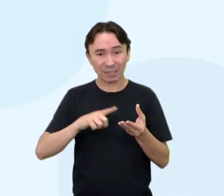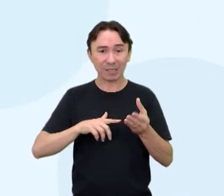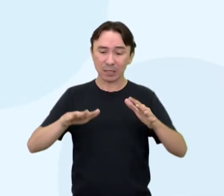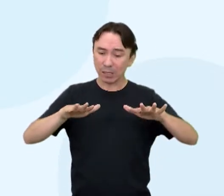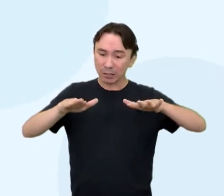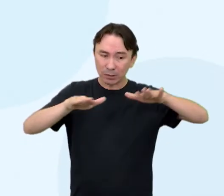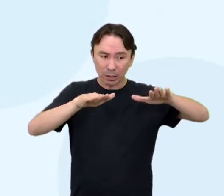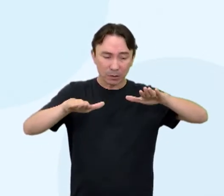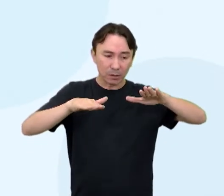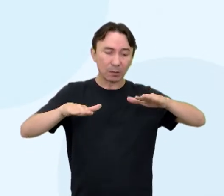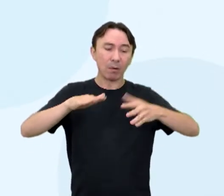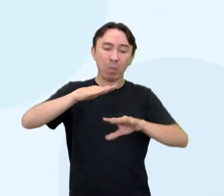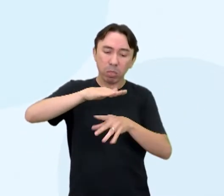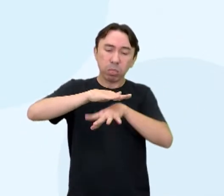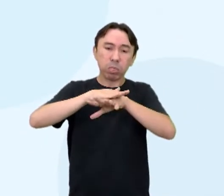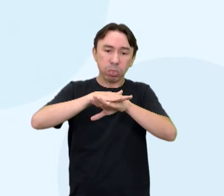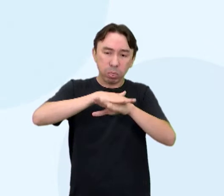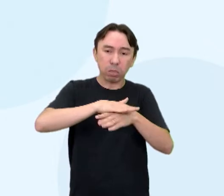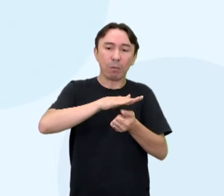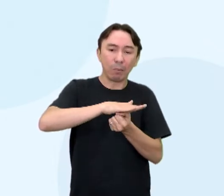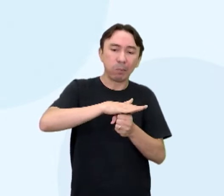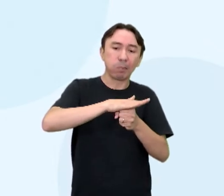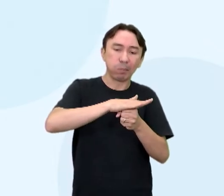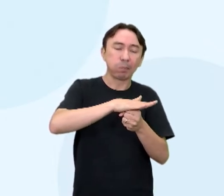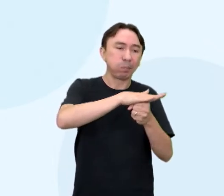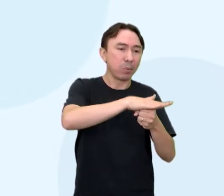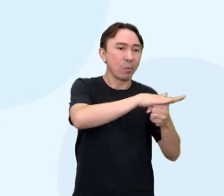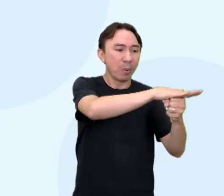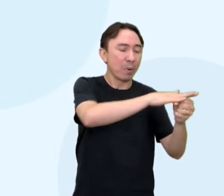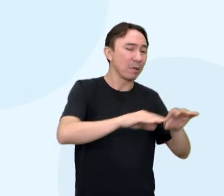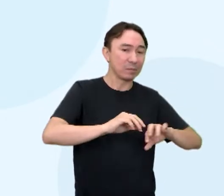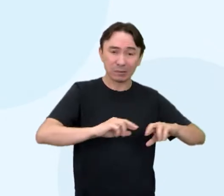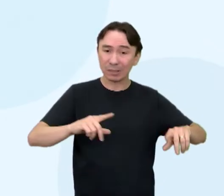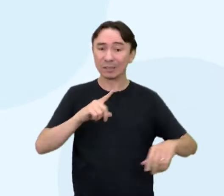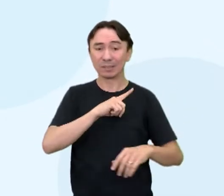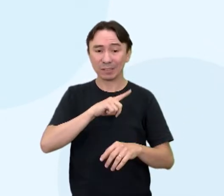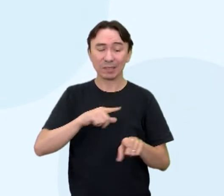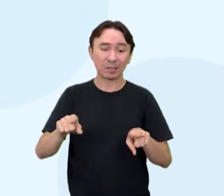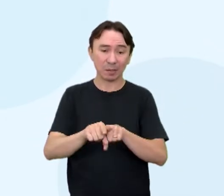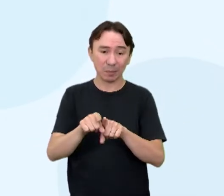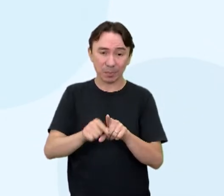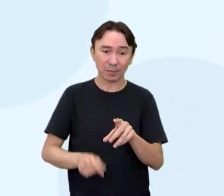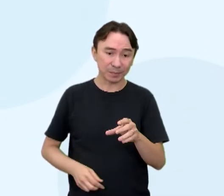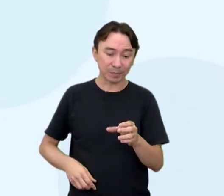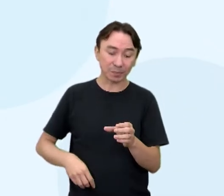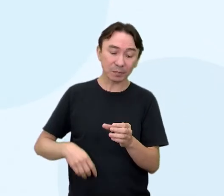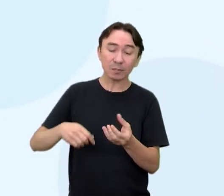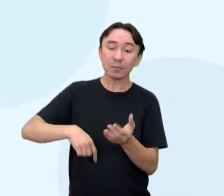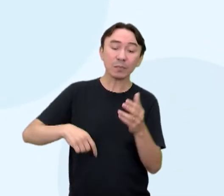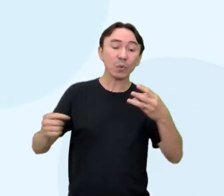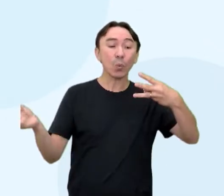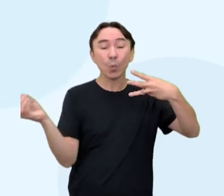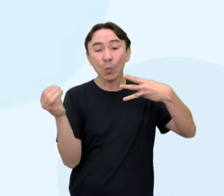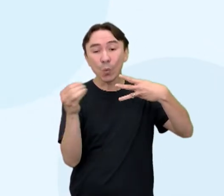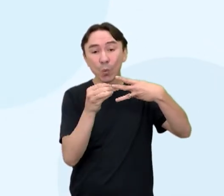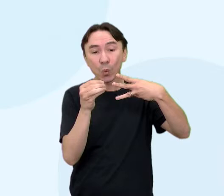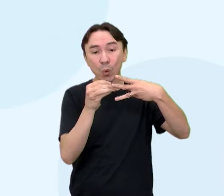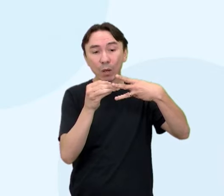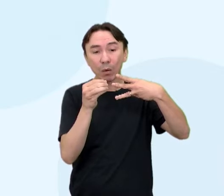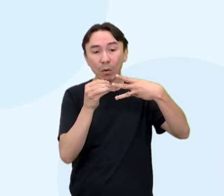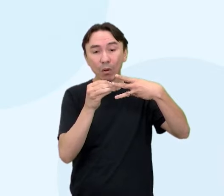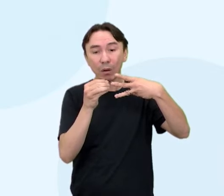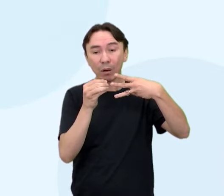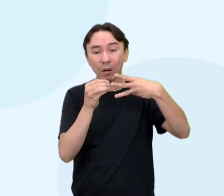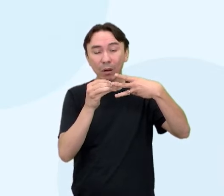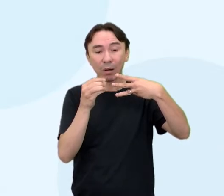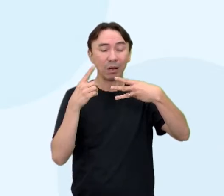aí, tá certo? E aí nós temos logicamente o núcleo, né, que, né, dá uma base nessa relação aí do manto com a